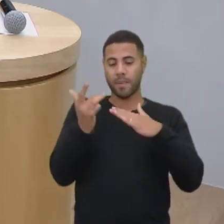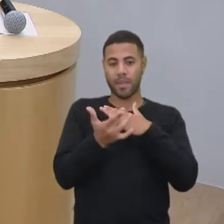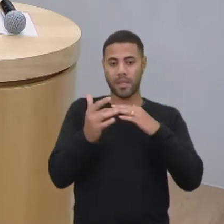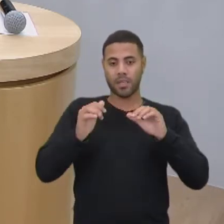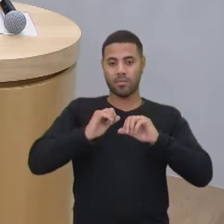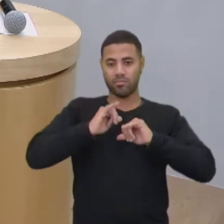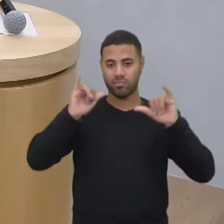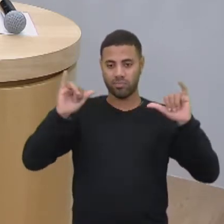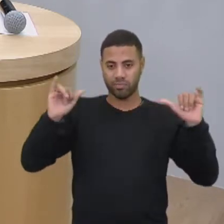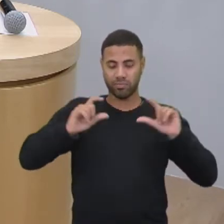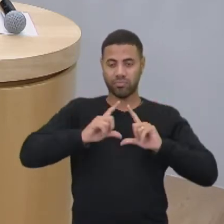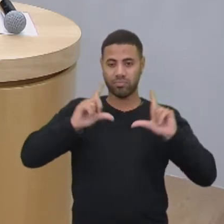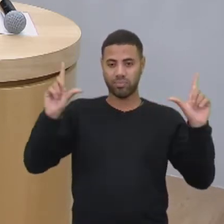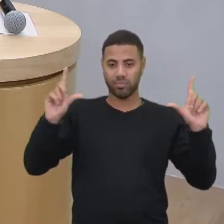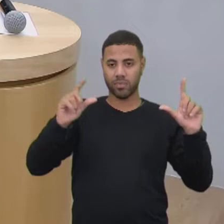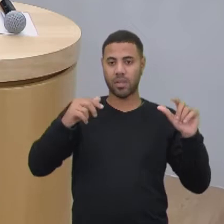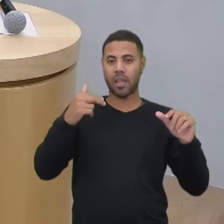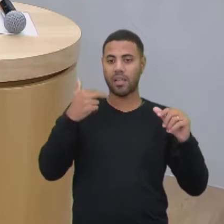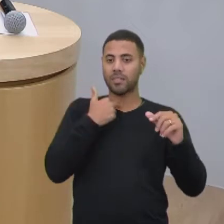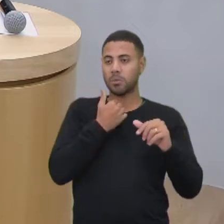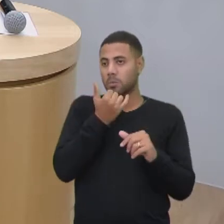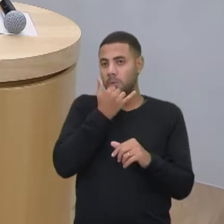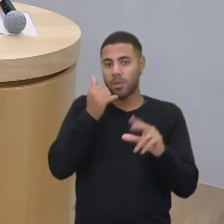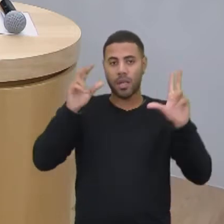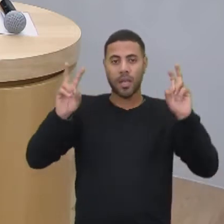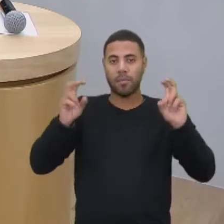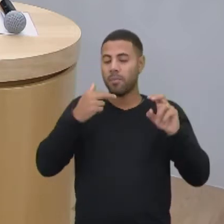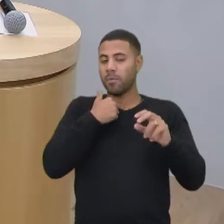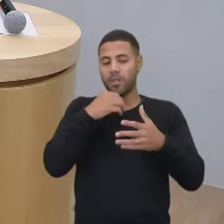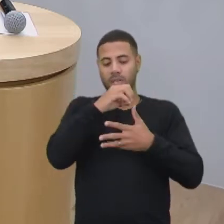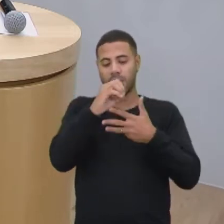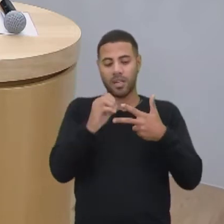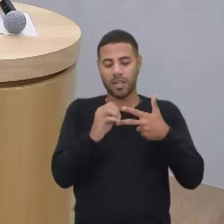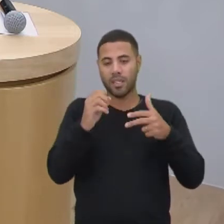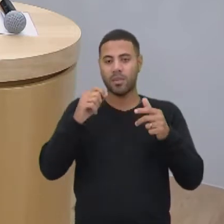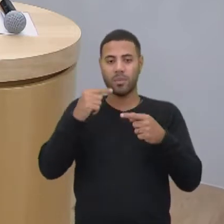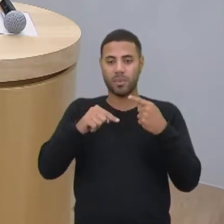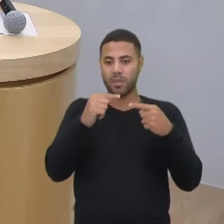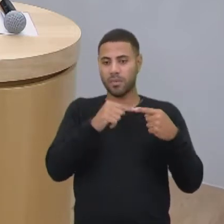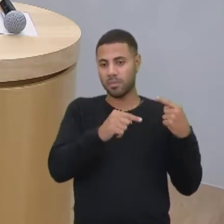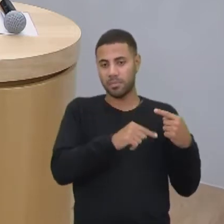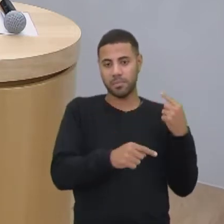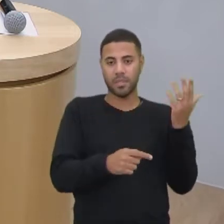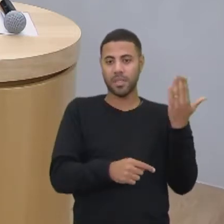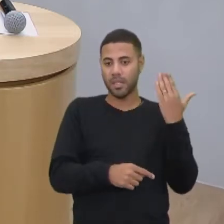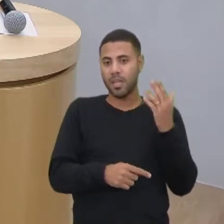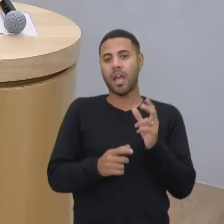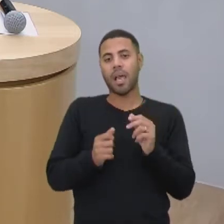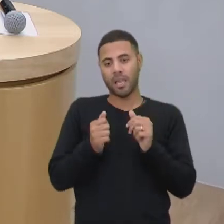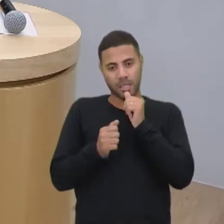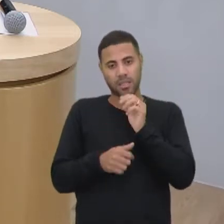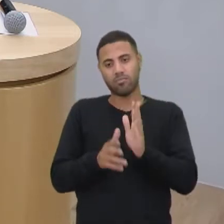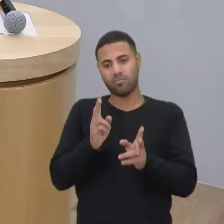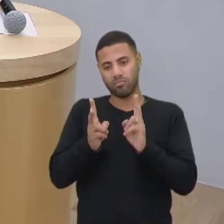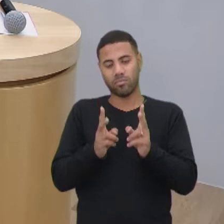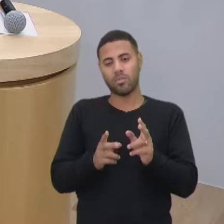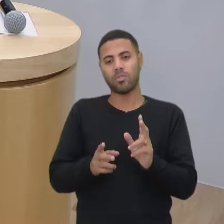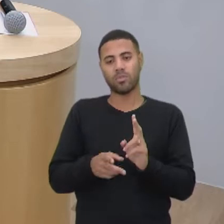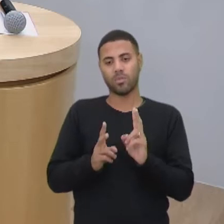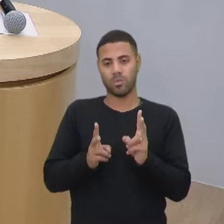né? Esse assunto não pode se falar no Enem, esse assunto não pode se falar... Então, a gente continua tendo ainda esse